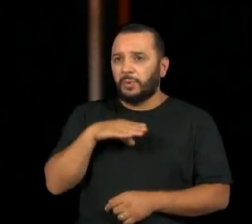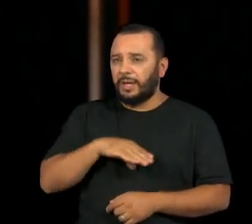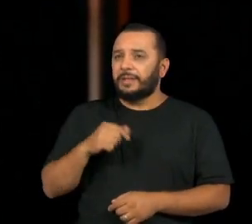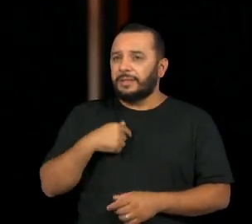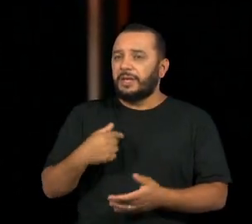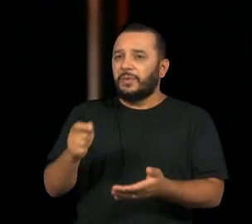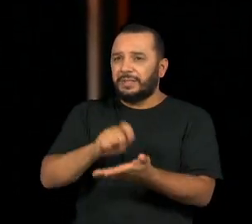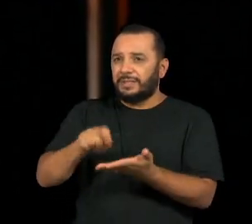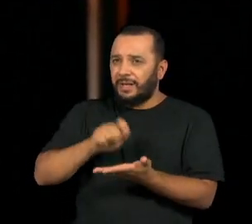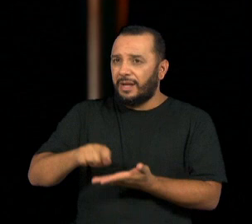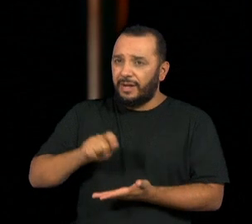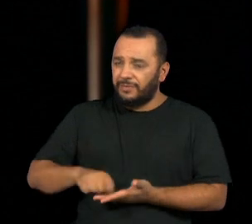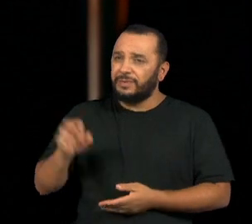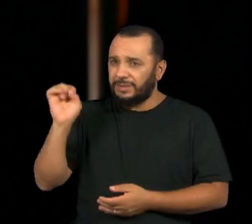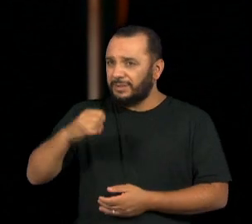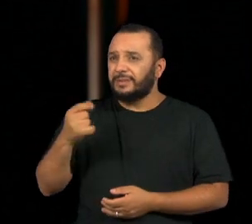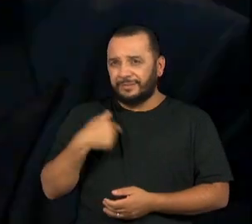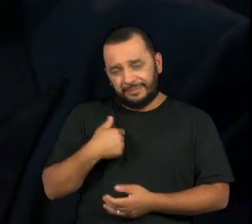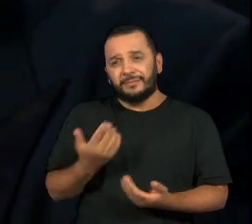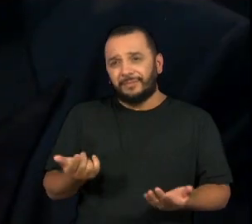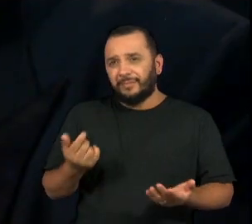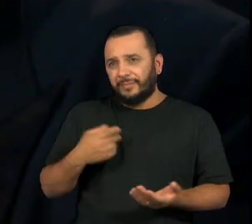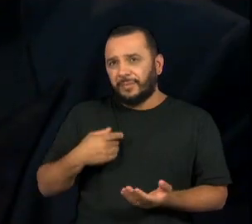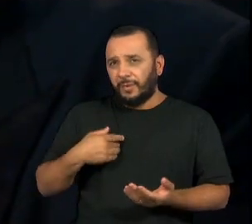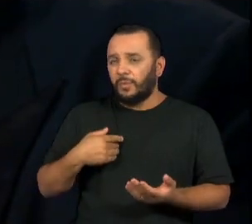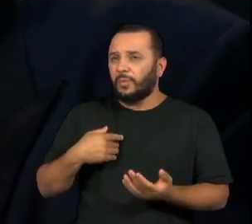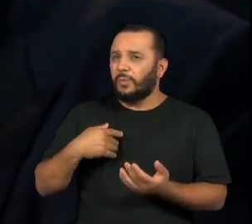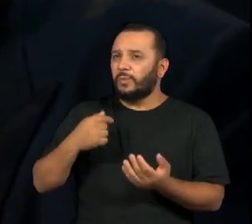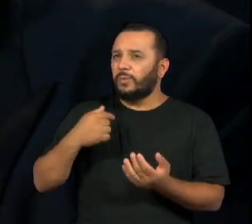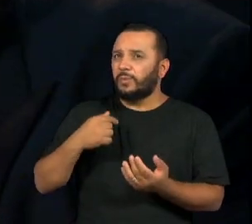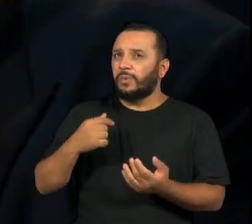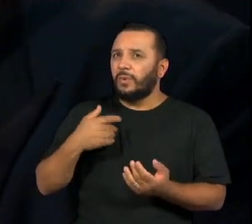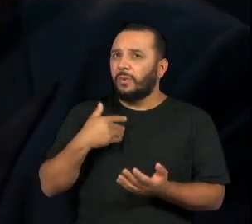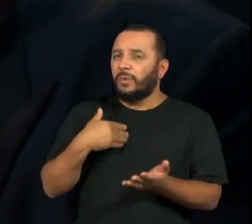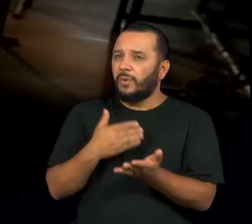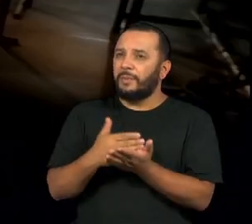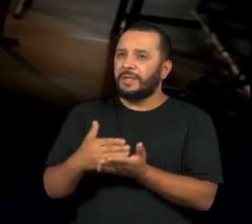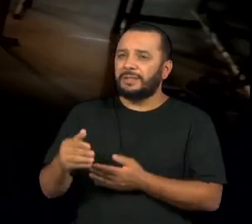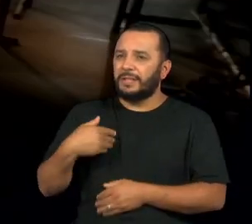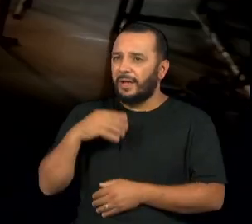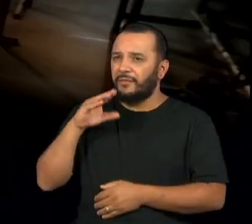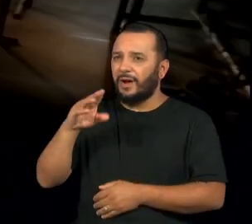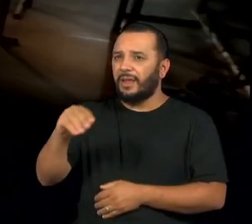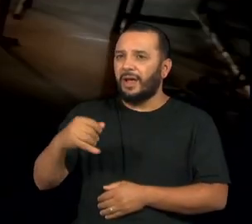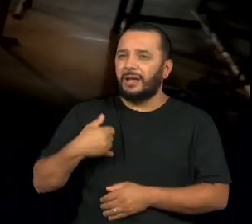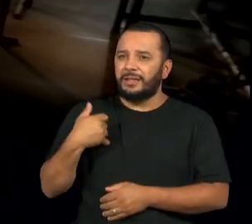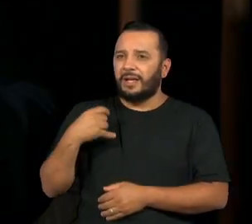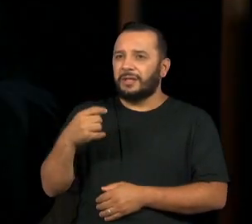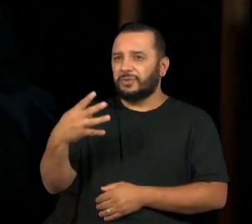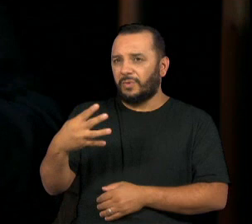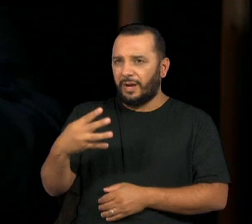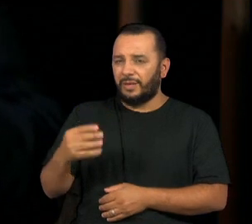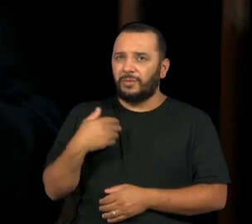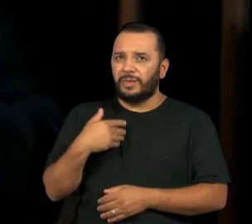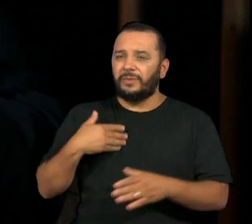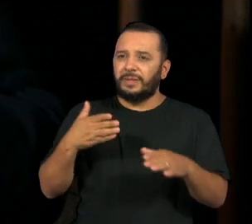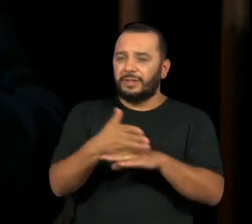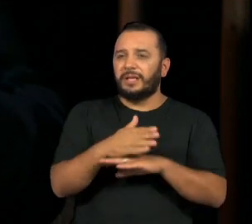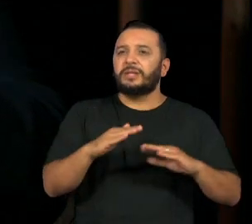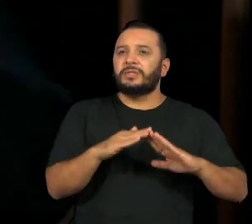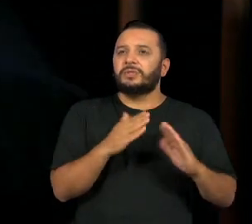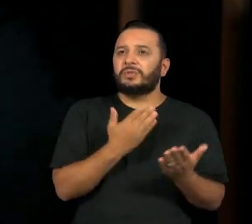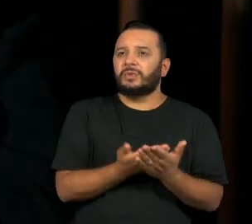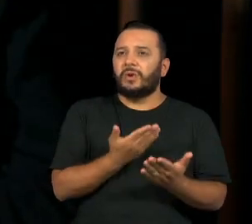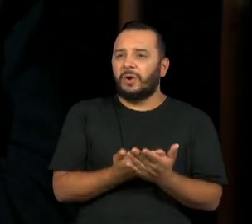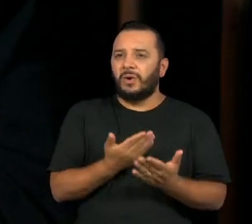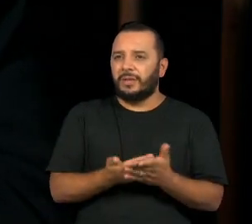tem uma história muito louca comigo, né? Eu comecei a falar com 4 anos. O dia que meu pai me colocou na escolinha de música,